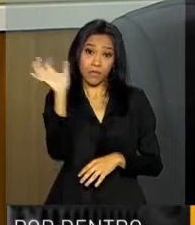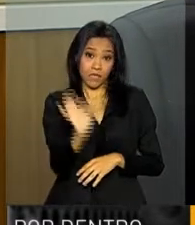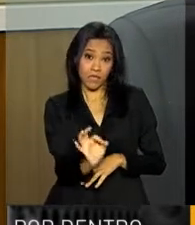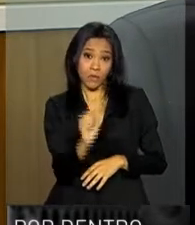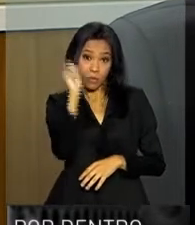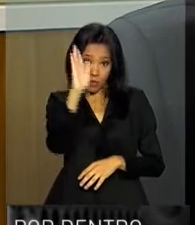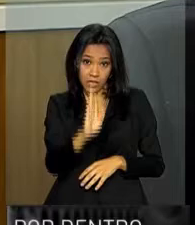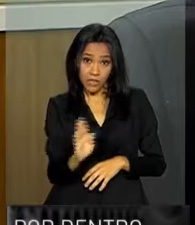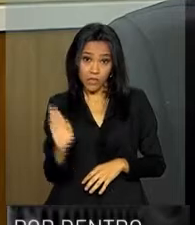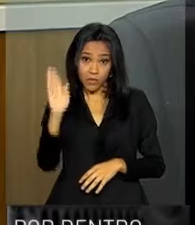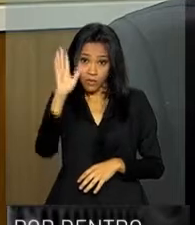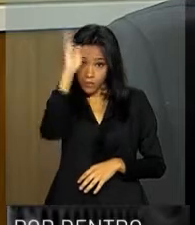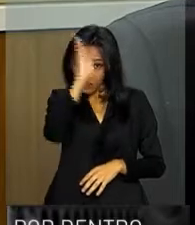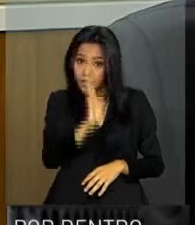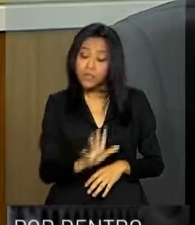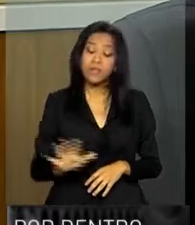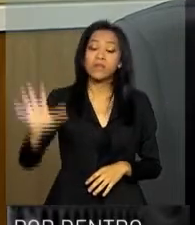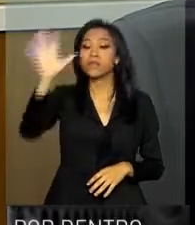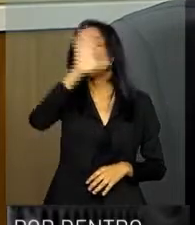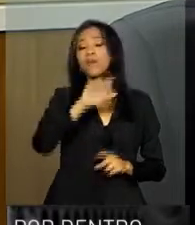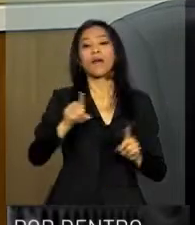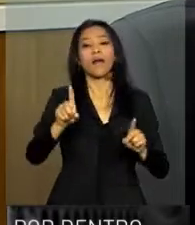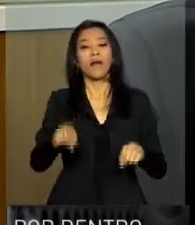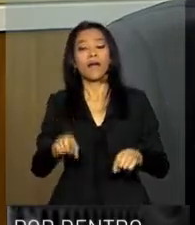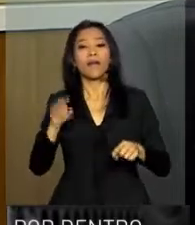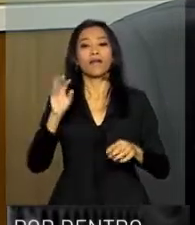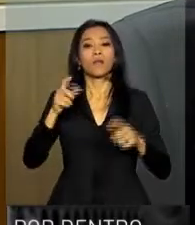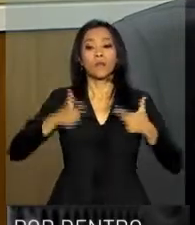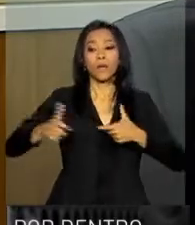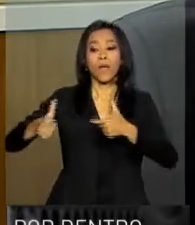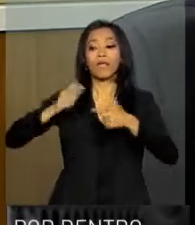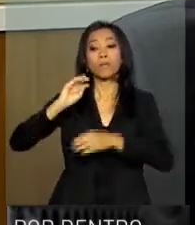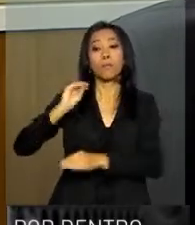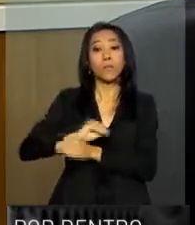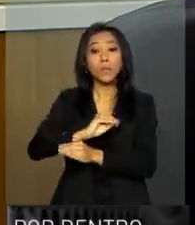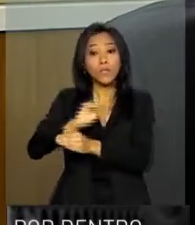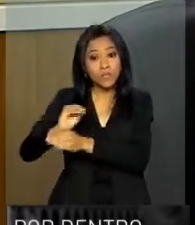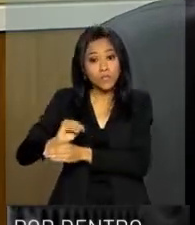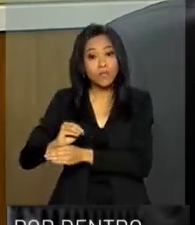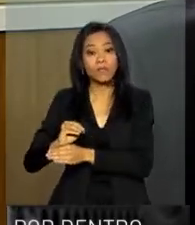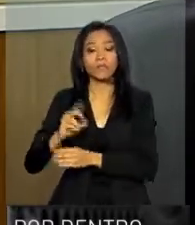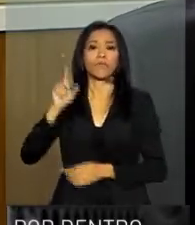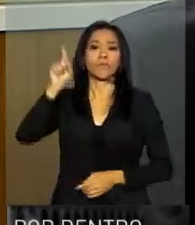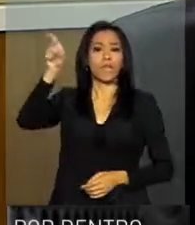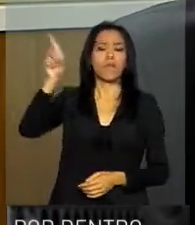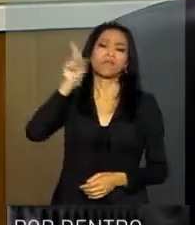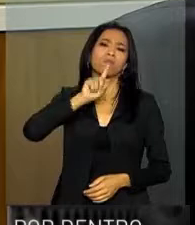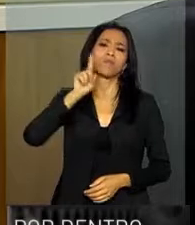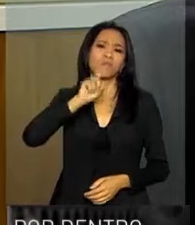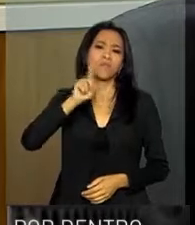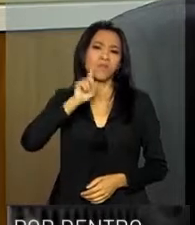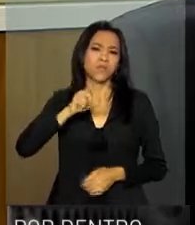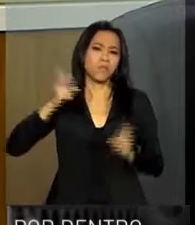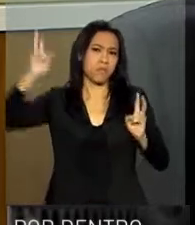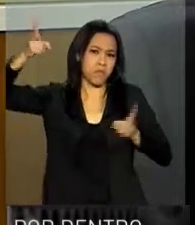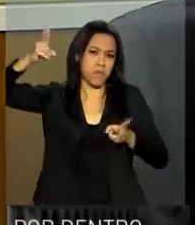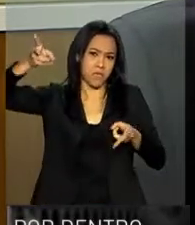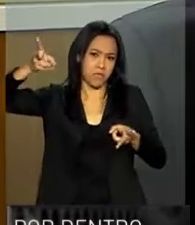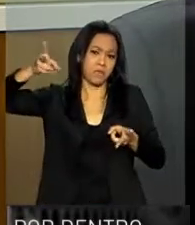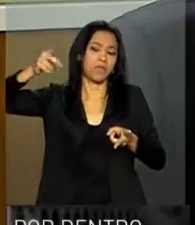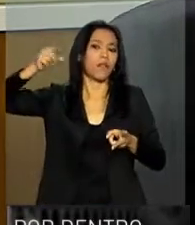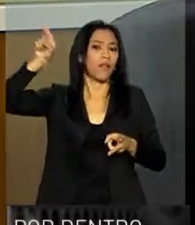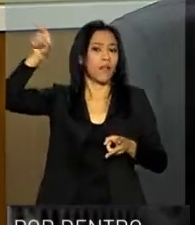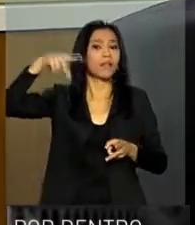por áreas protegidas em geral os azuis da américa que tem mais ou menos o mesmo território tem 19